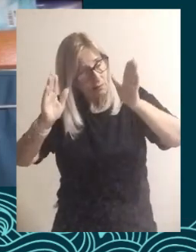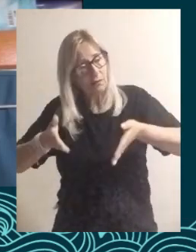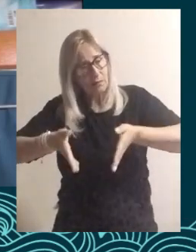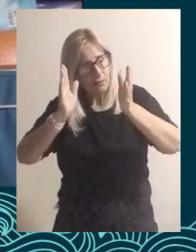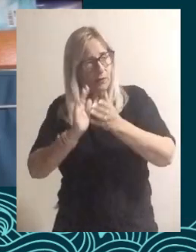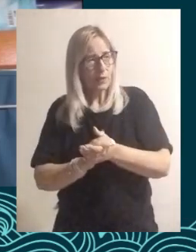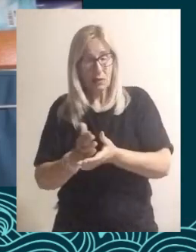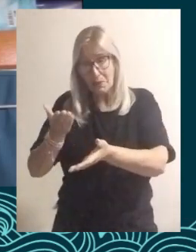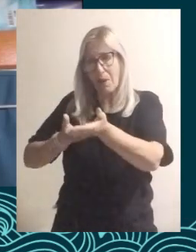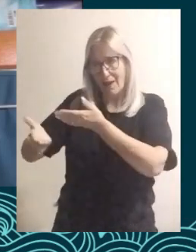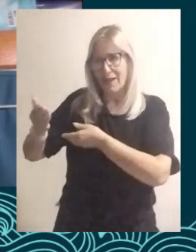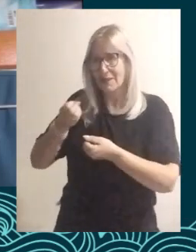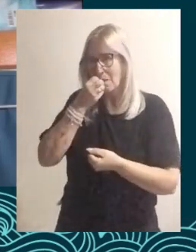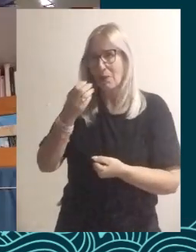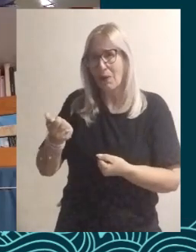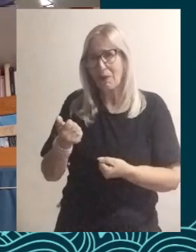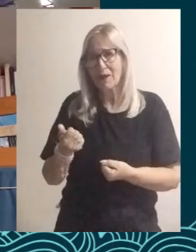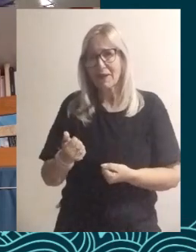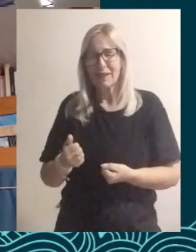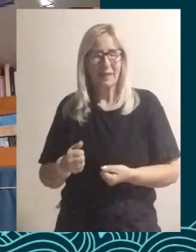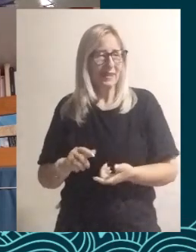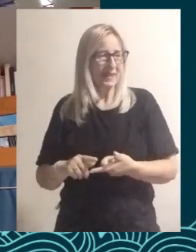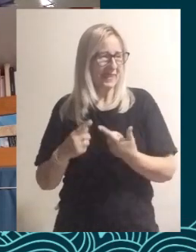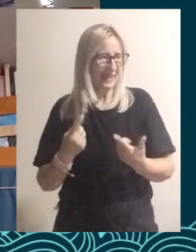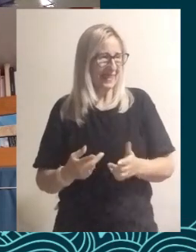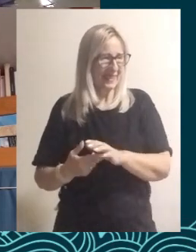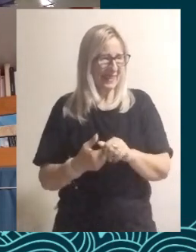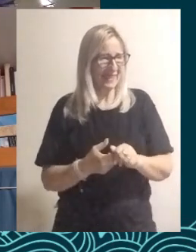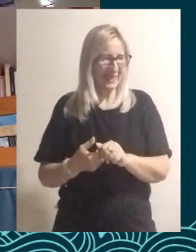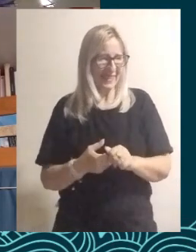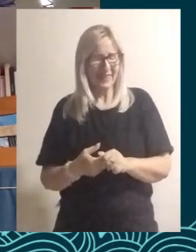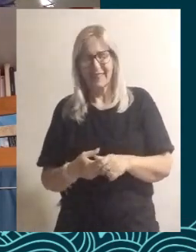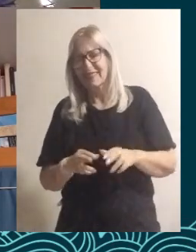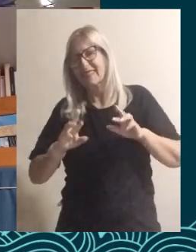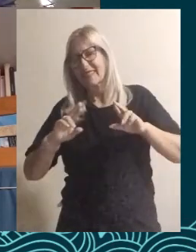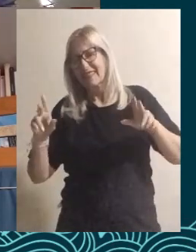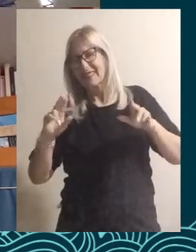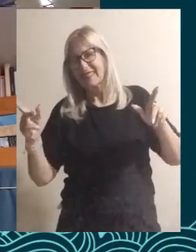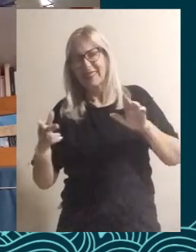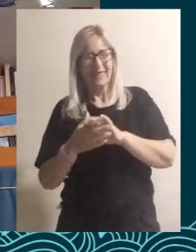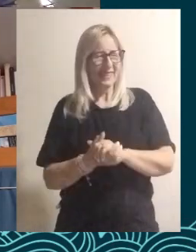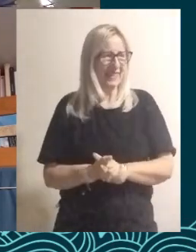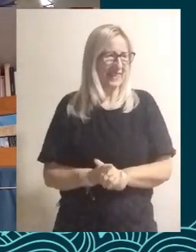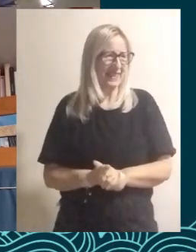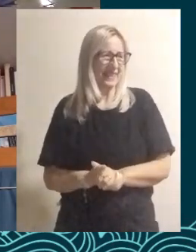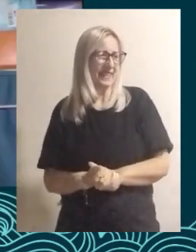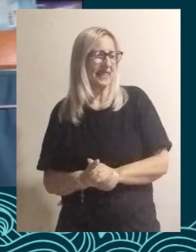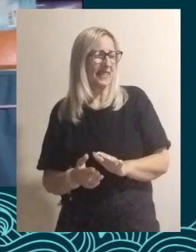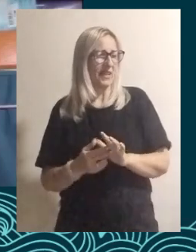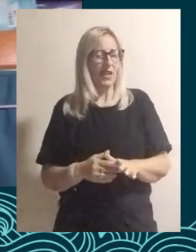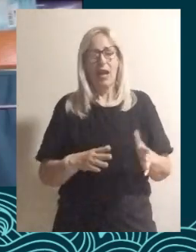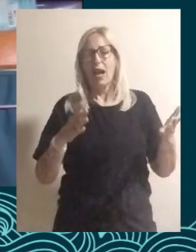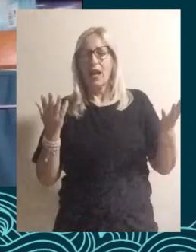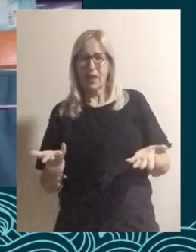me deixaram ir. Eu estava em uma relação boa com eles, Sim. dentro do barco. Mas a gente pode interpretar de muitas maneiras. A gente